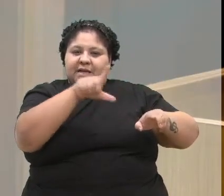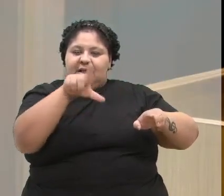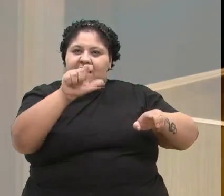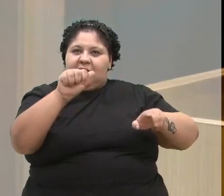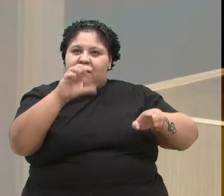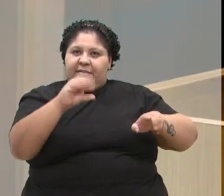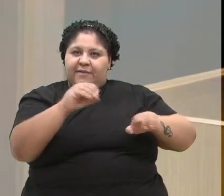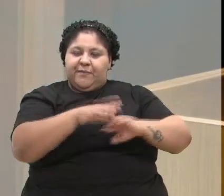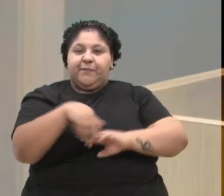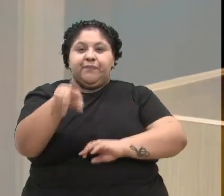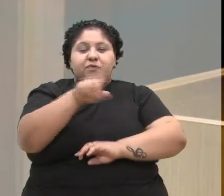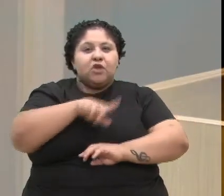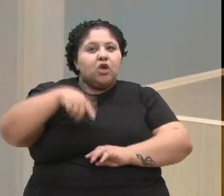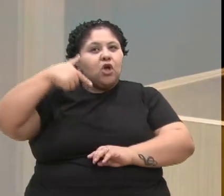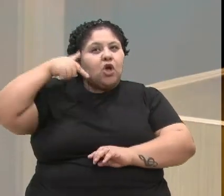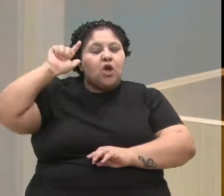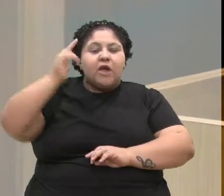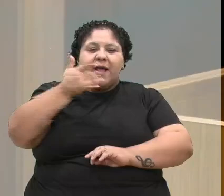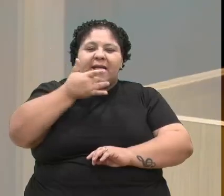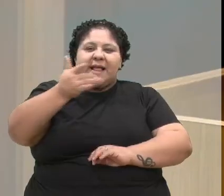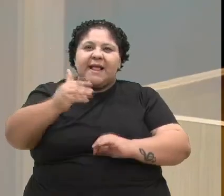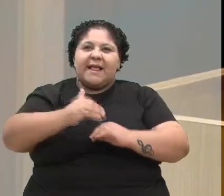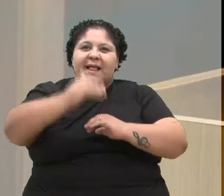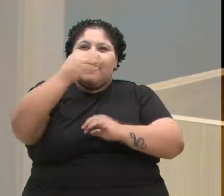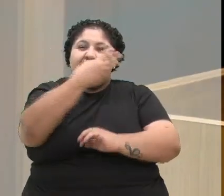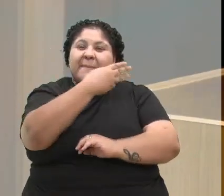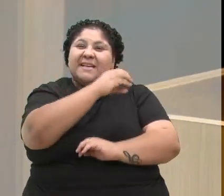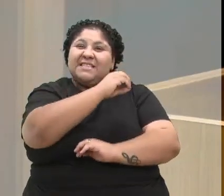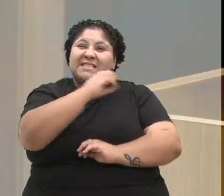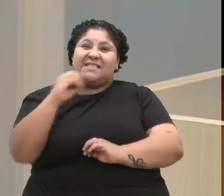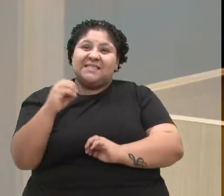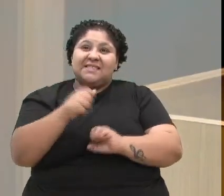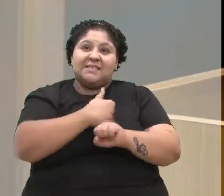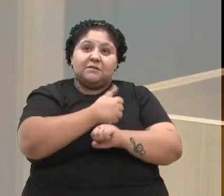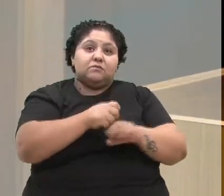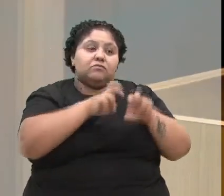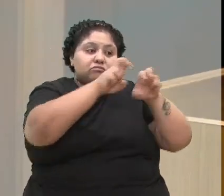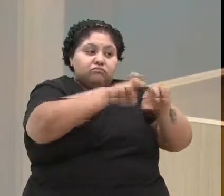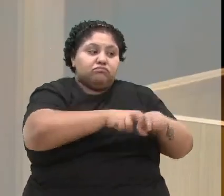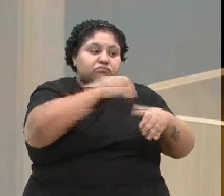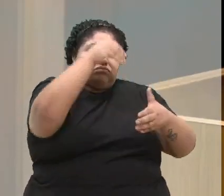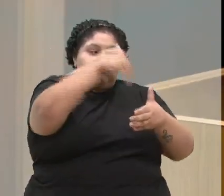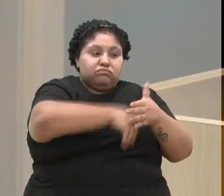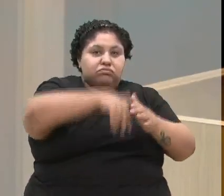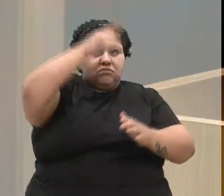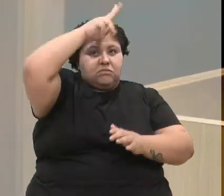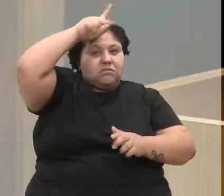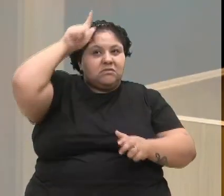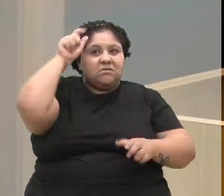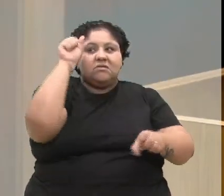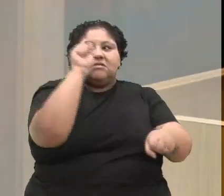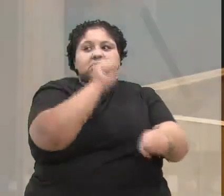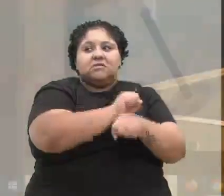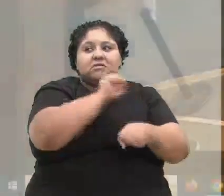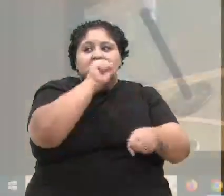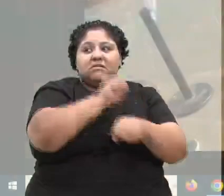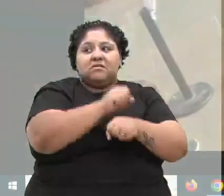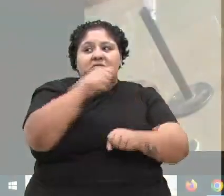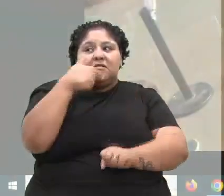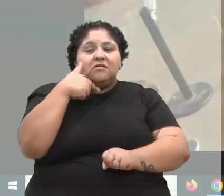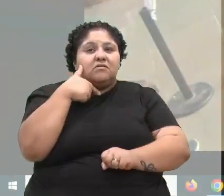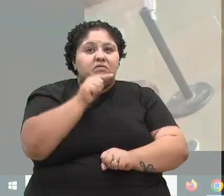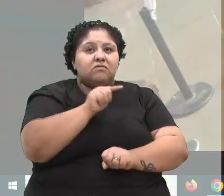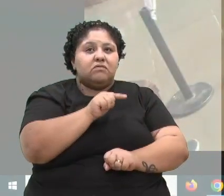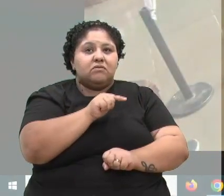Ontem à tarde, mais de 300 agricultores dentro da prefeitura esperando para fazer a renovação do talão